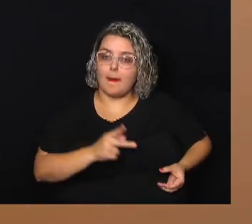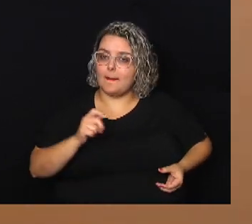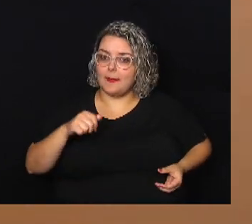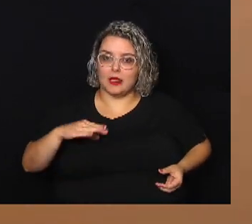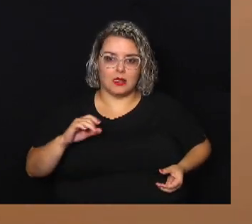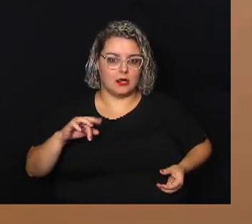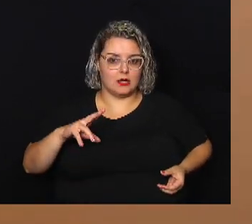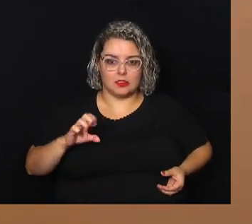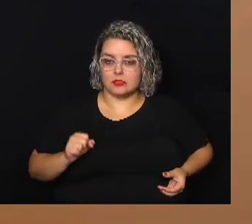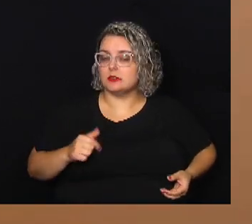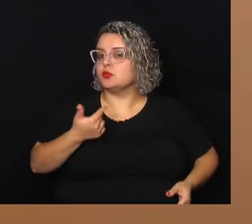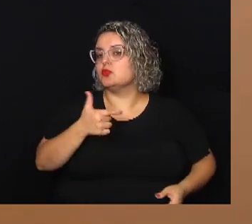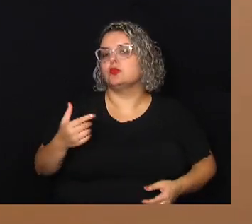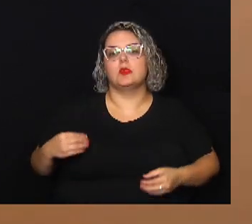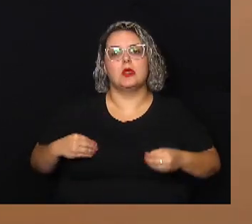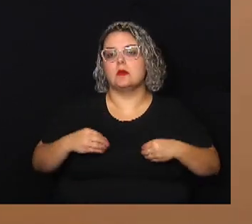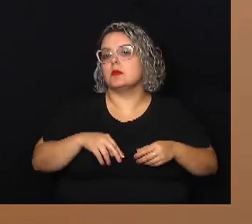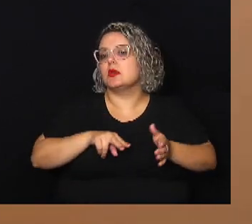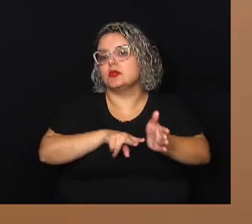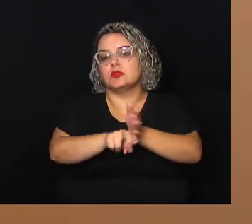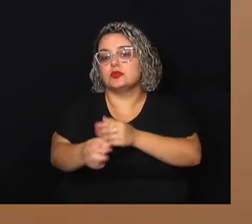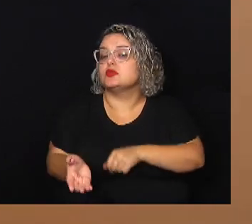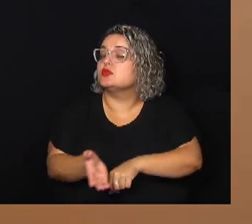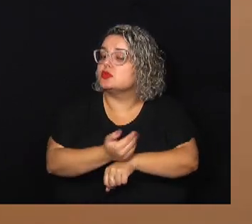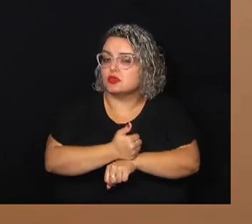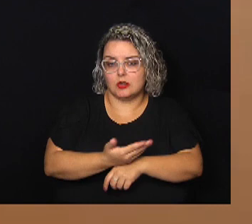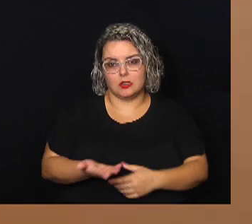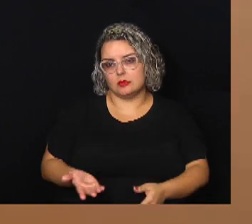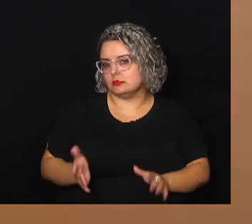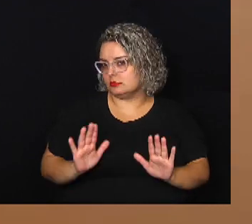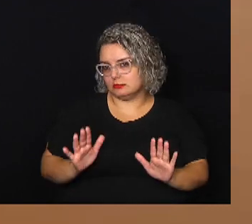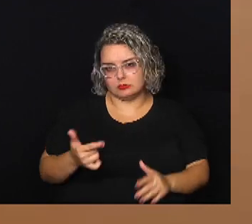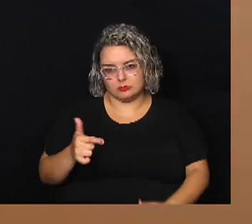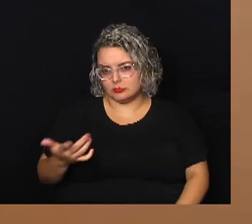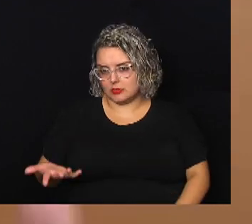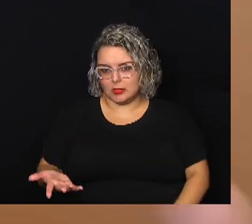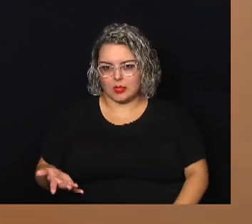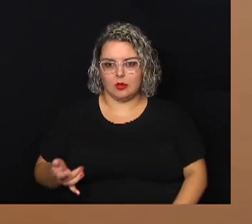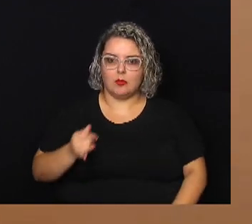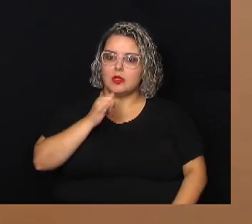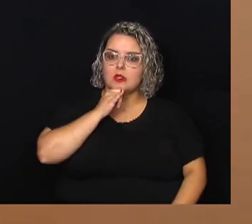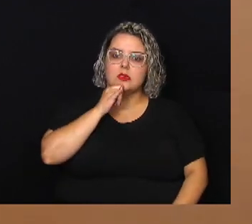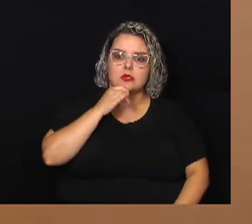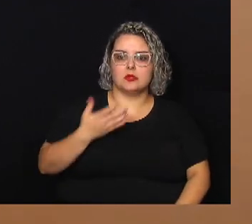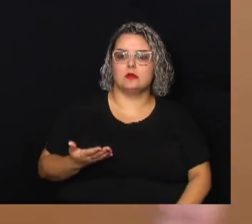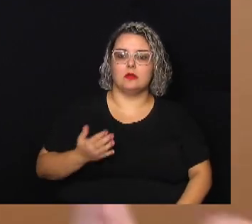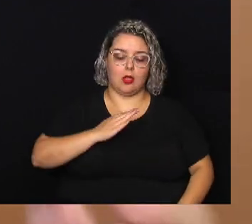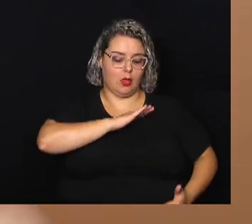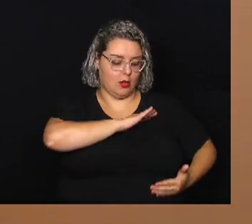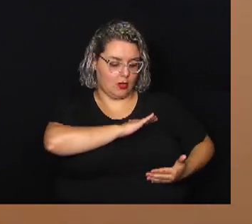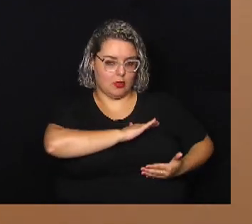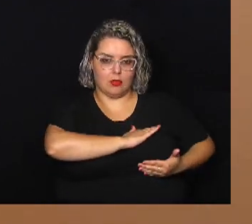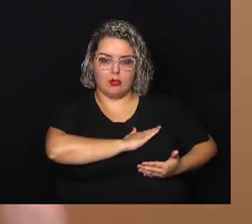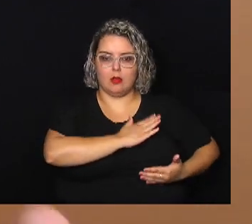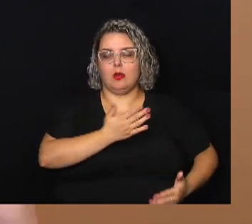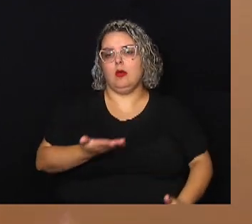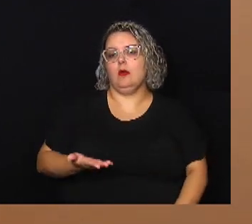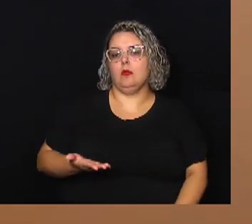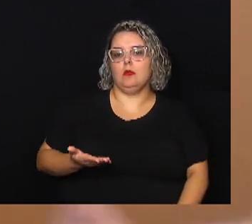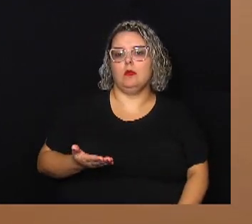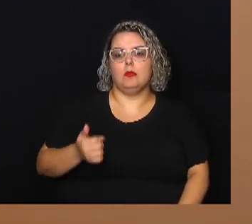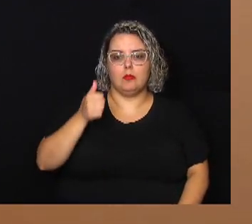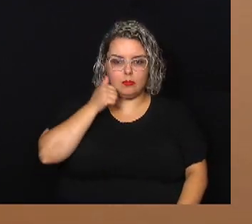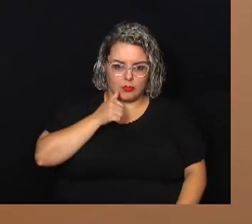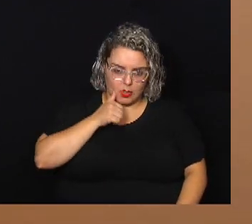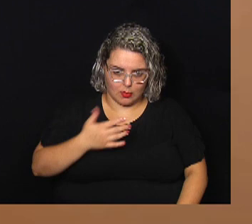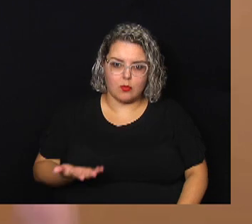a gente consiga diagnosticar o tumor precoce, como, por exemplo, tem a mamografia para o homem, a